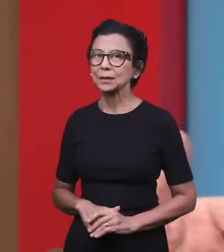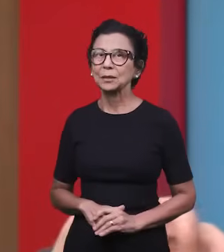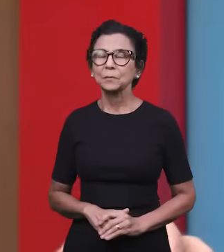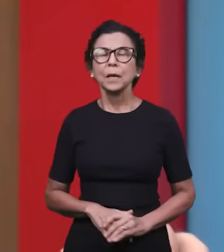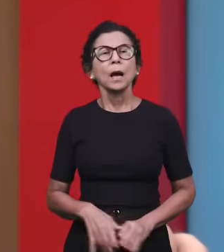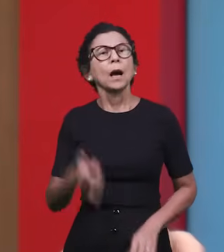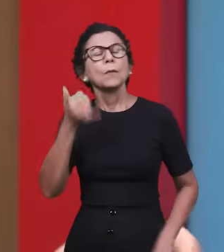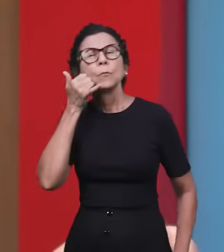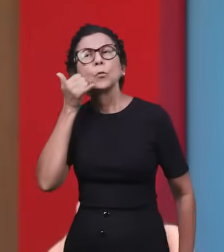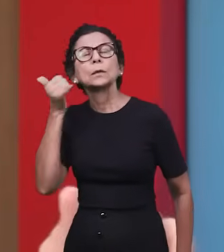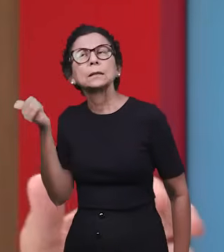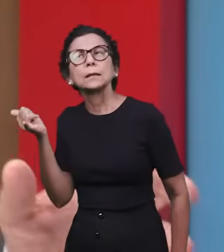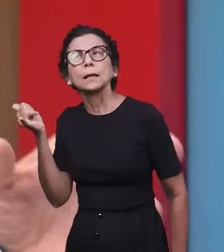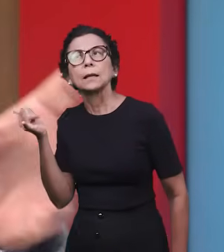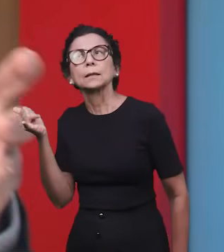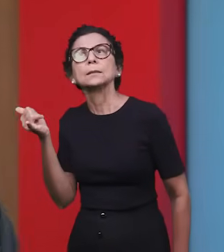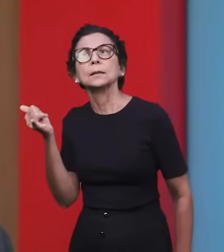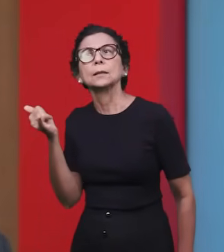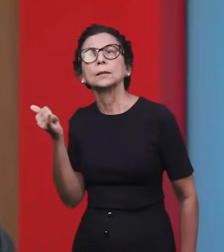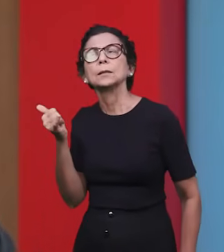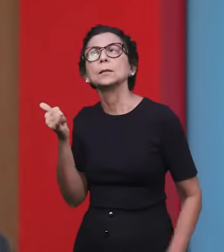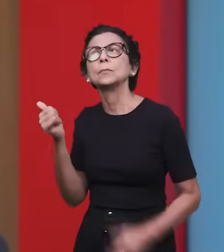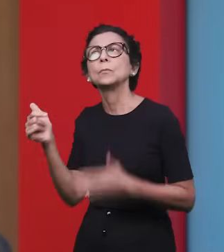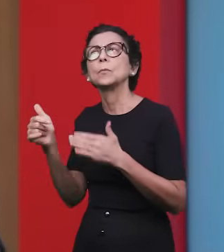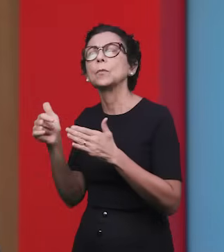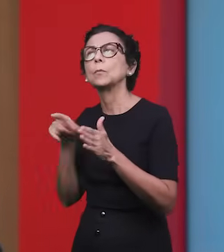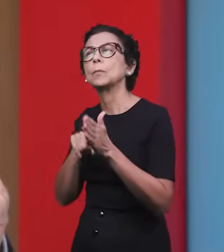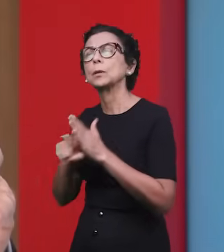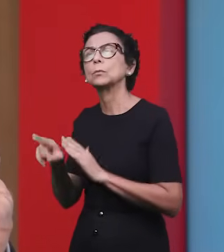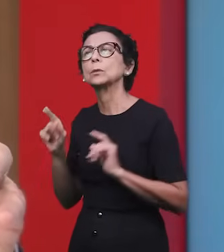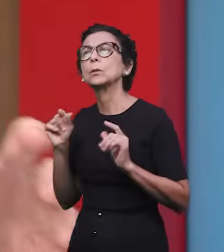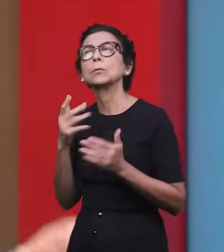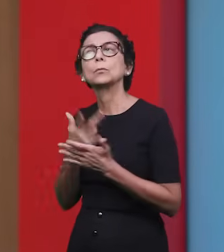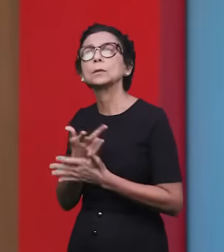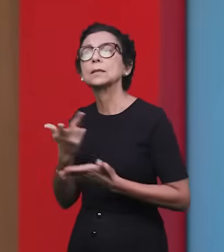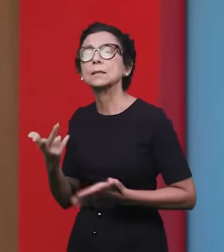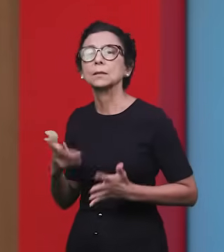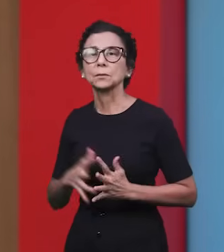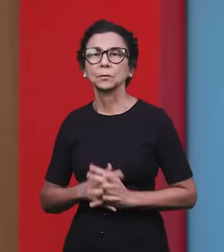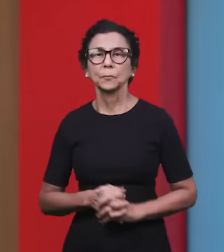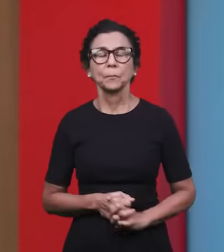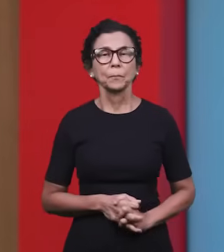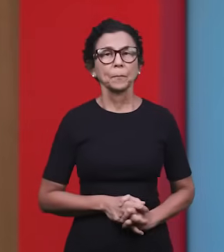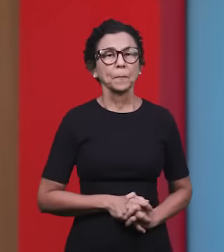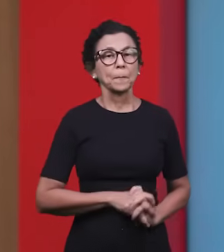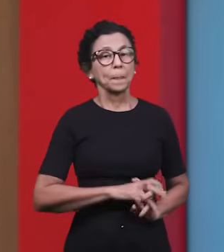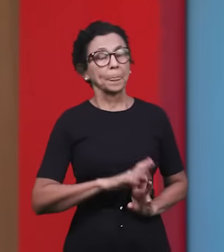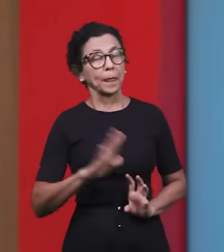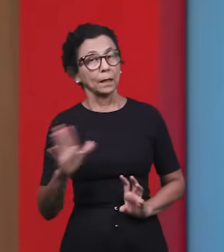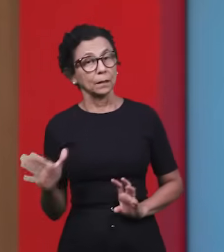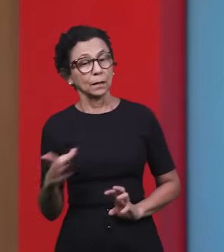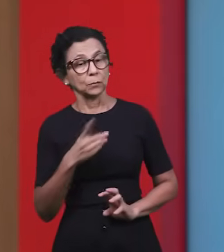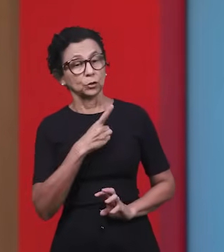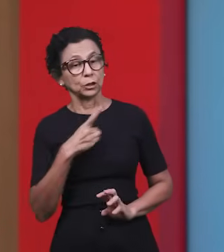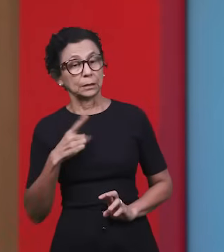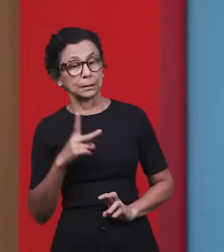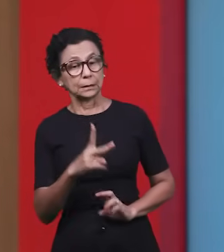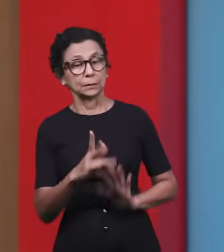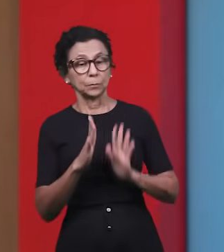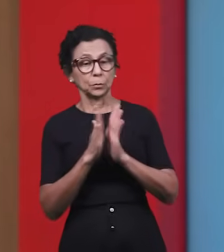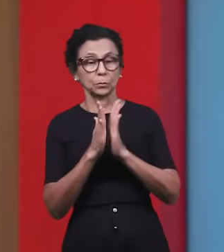procura se informar e assim, como você falou, ele está sempre orando, ele está sempre